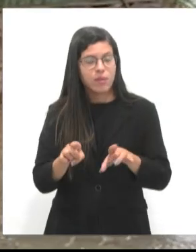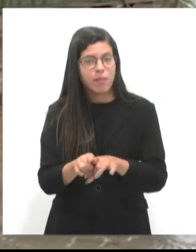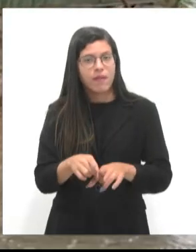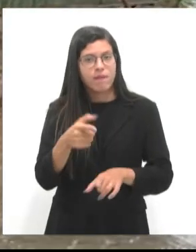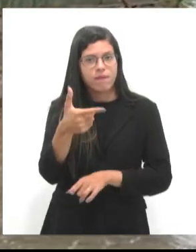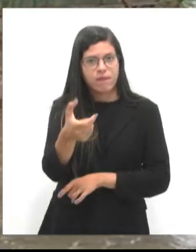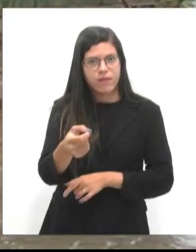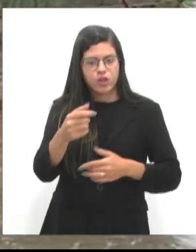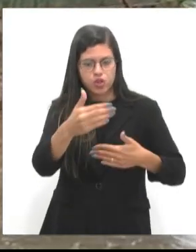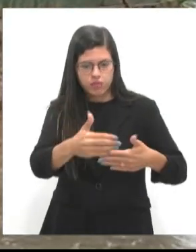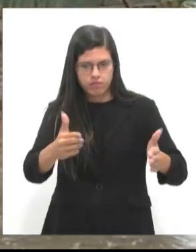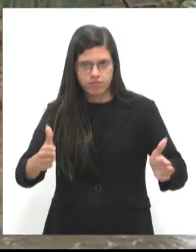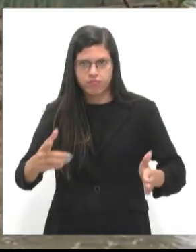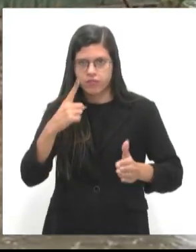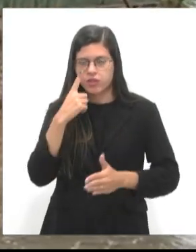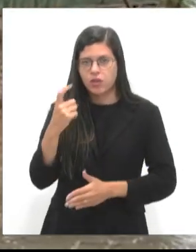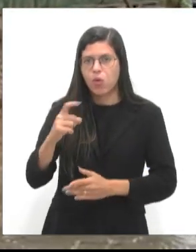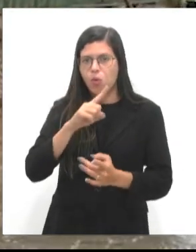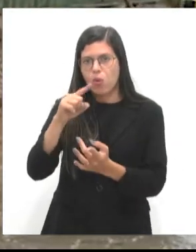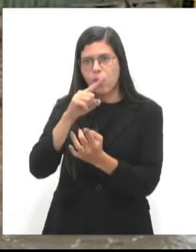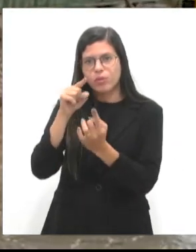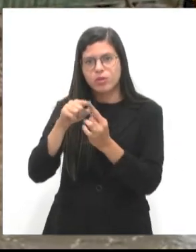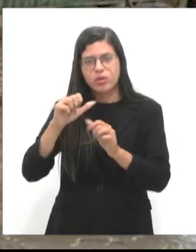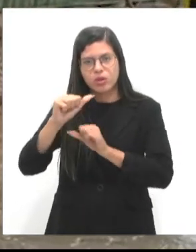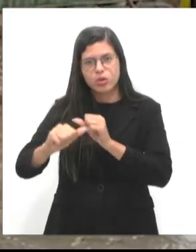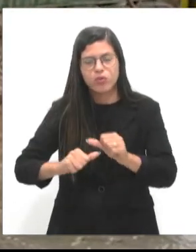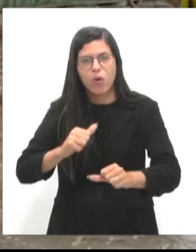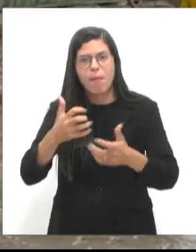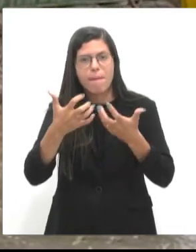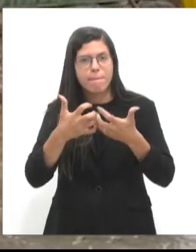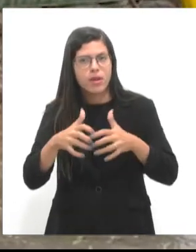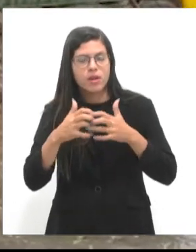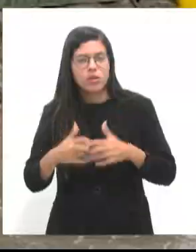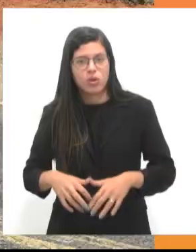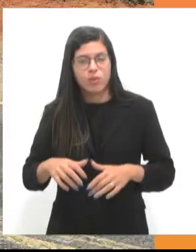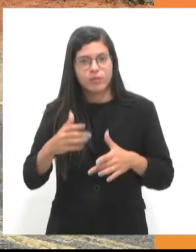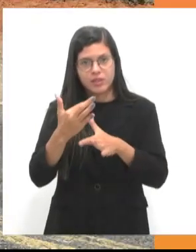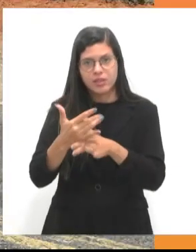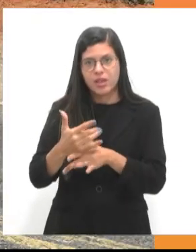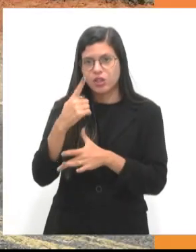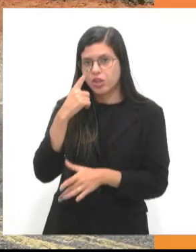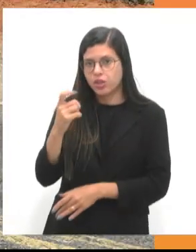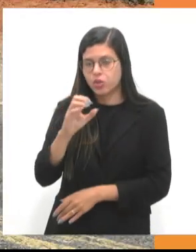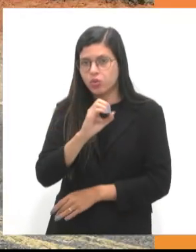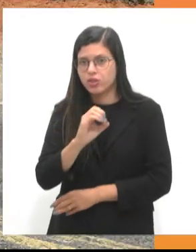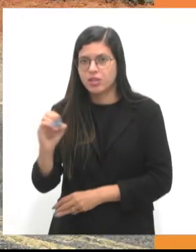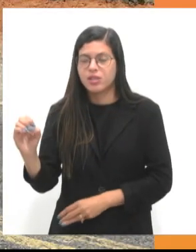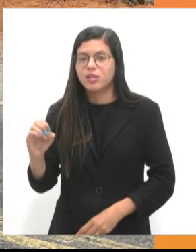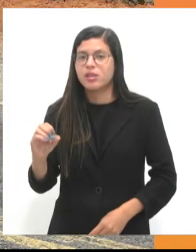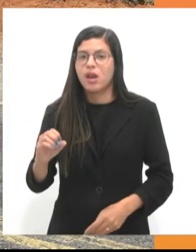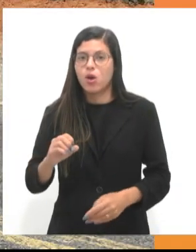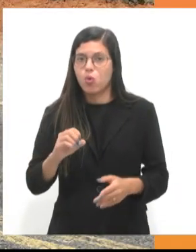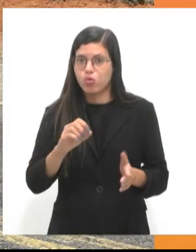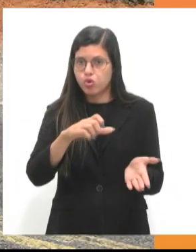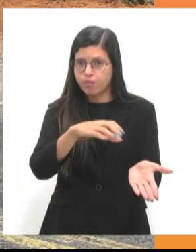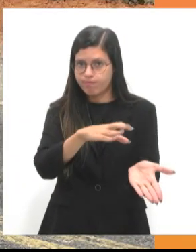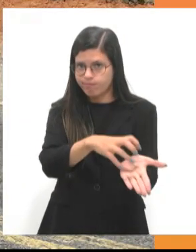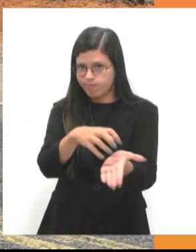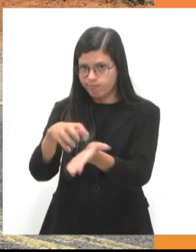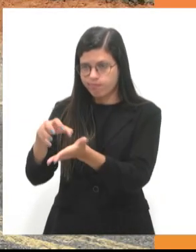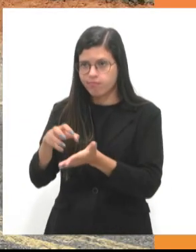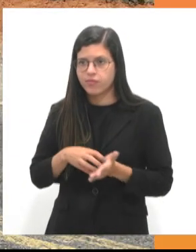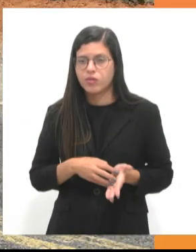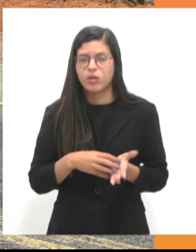de lixo, com o objetivo de transformar Petrópolis numa cidade lixo zero. Os pontos de coleta são sinalizados para a